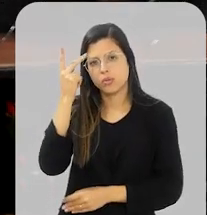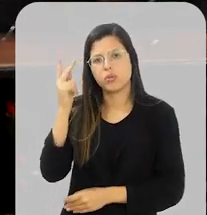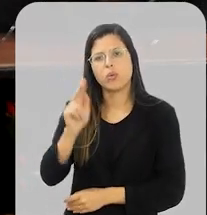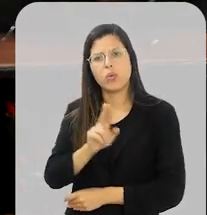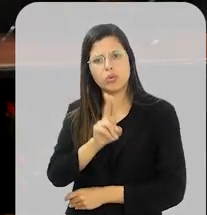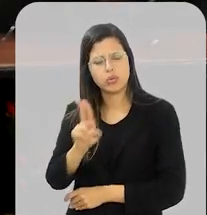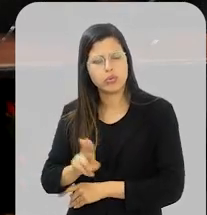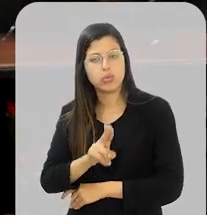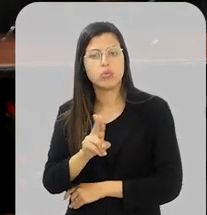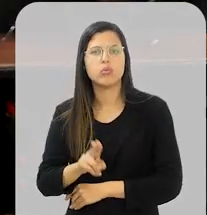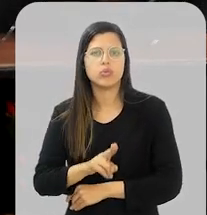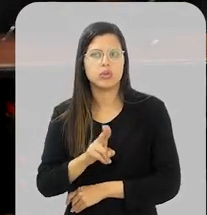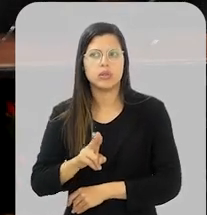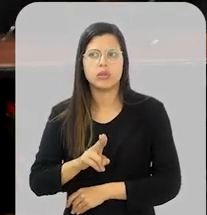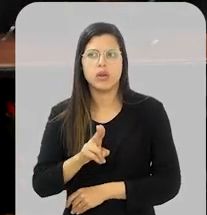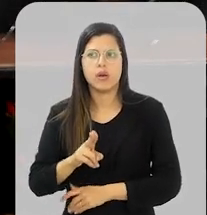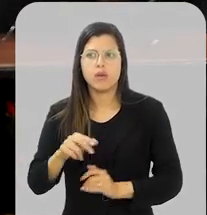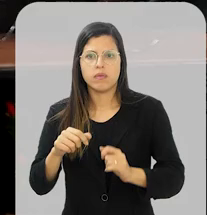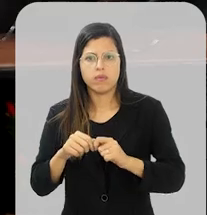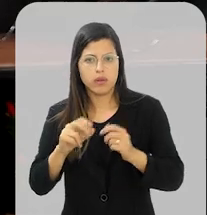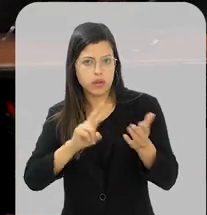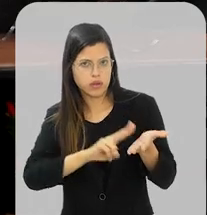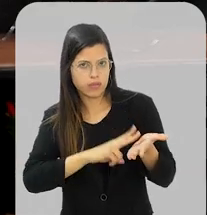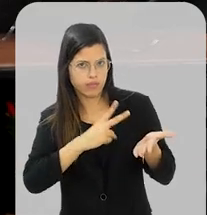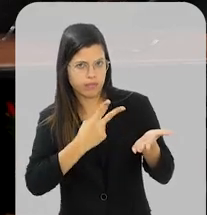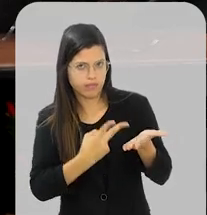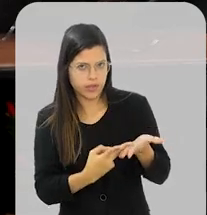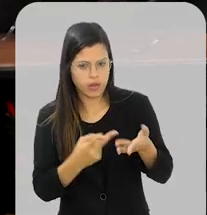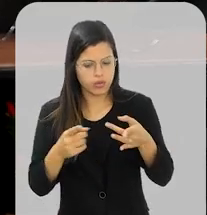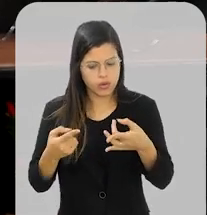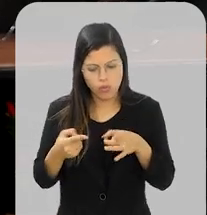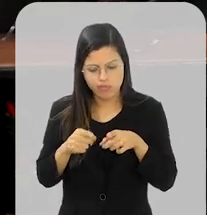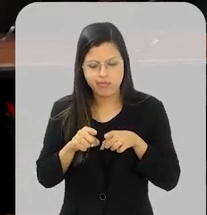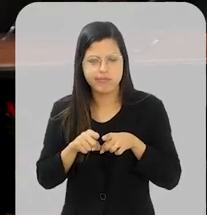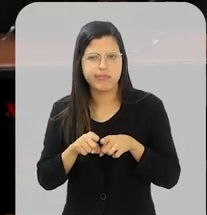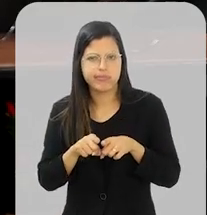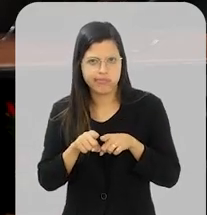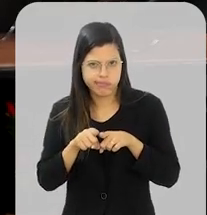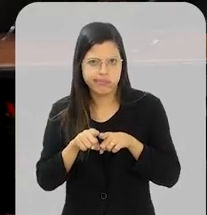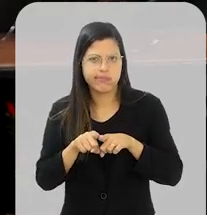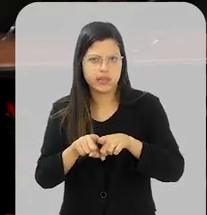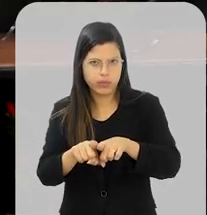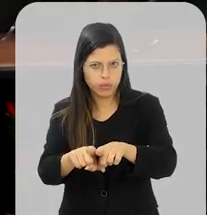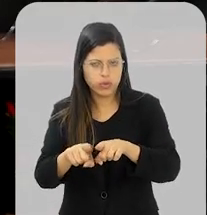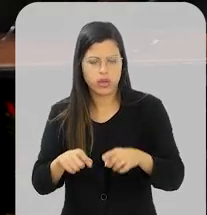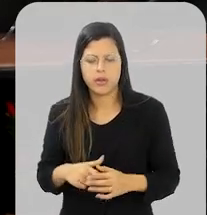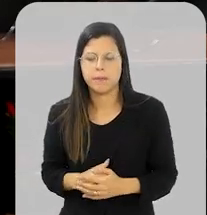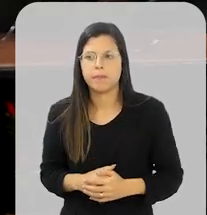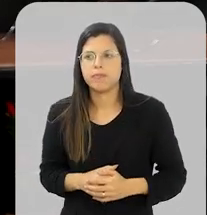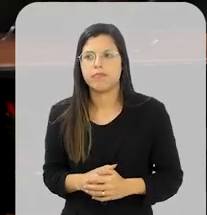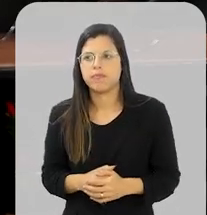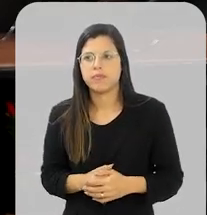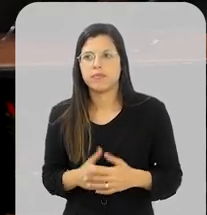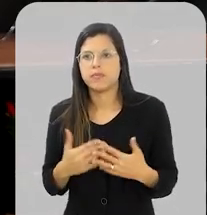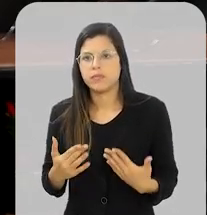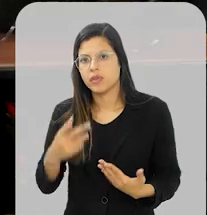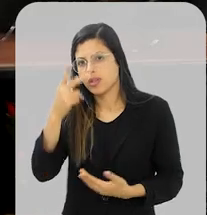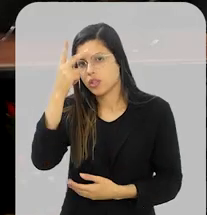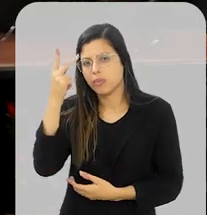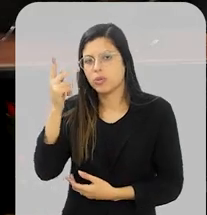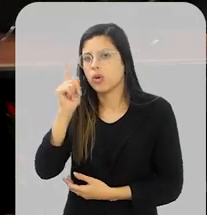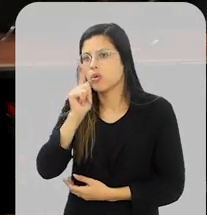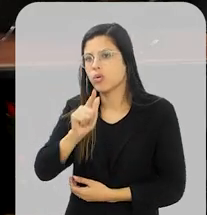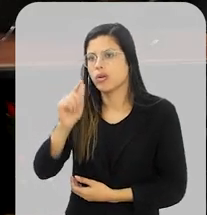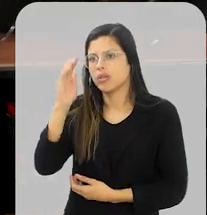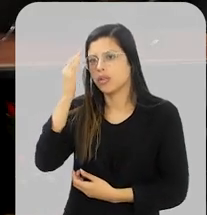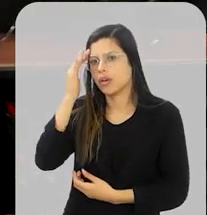pessoas colocarem e é feita a tradução automaticamente, simultaneamente. Então, as